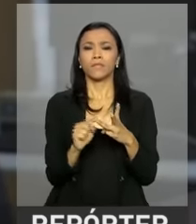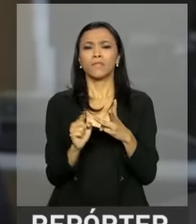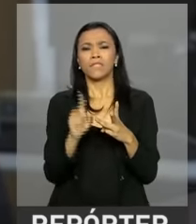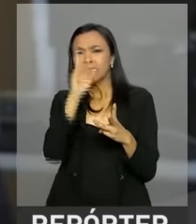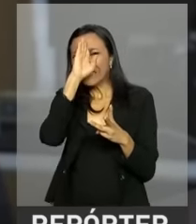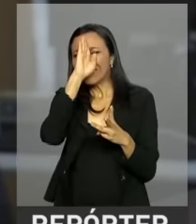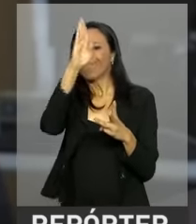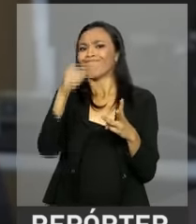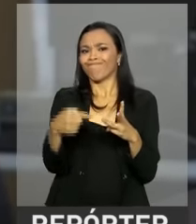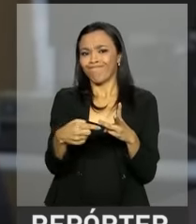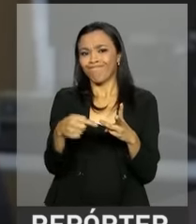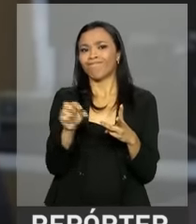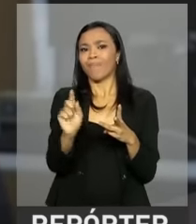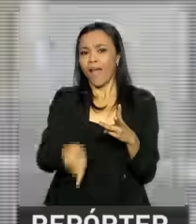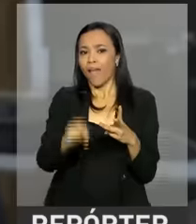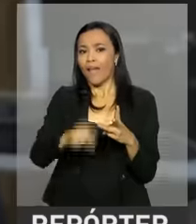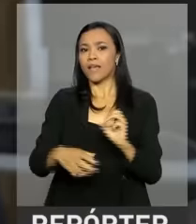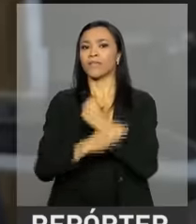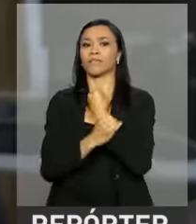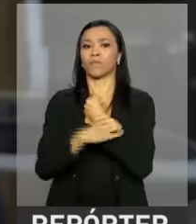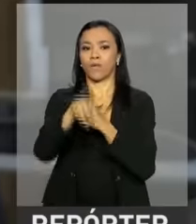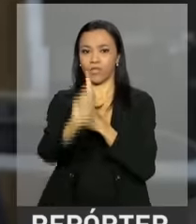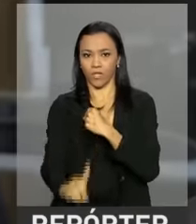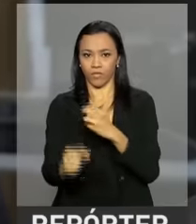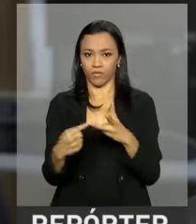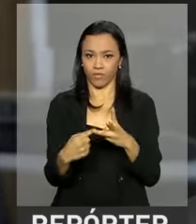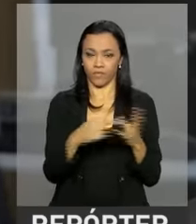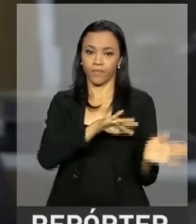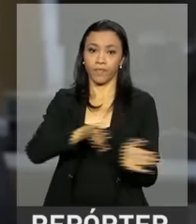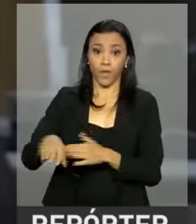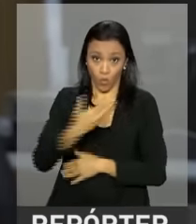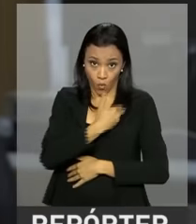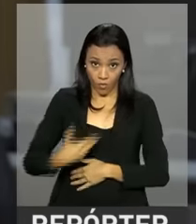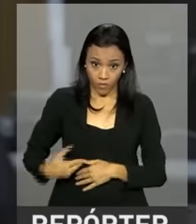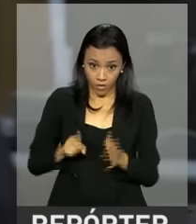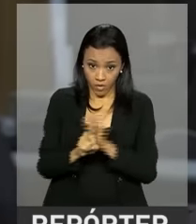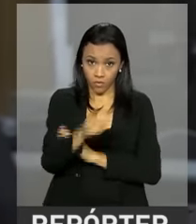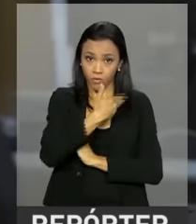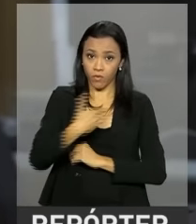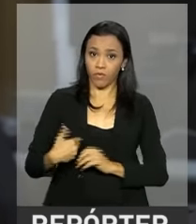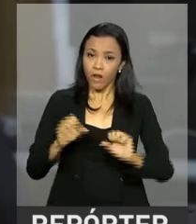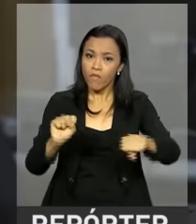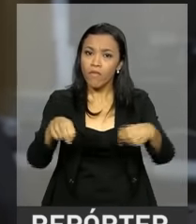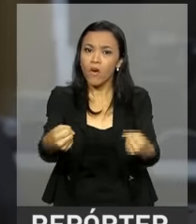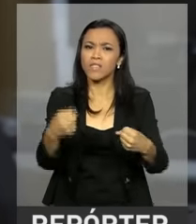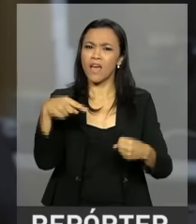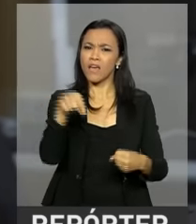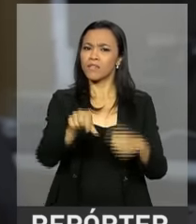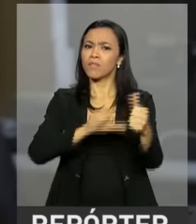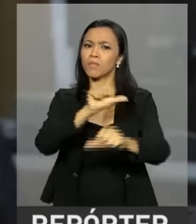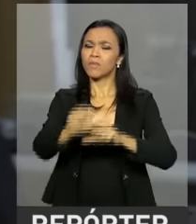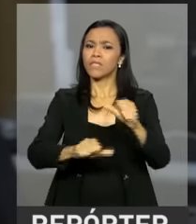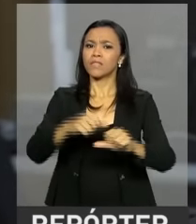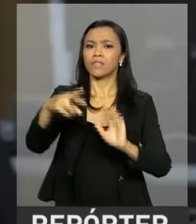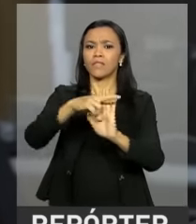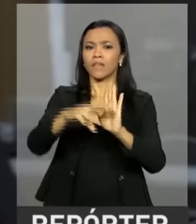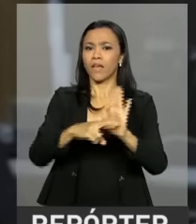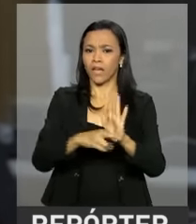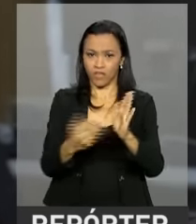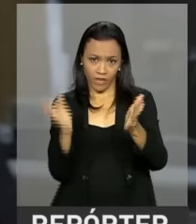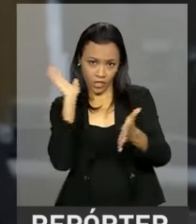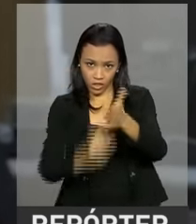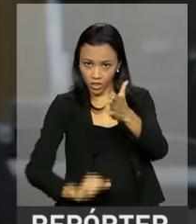fundamental é consolidar direitos agora uma coisa que o governo reforça é que essa reforma não vai reduzir direitos dos